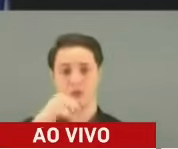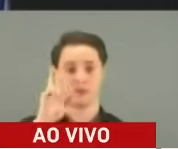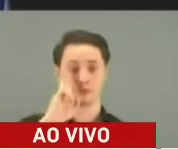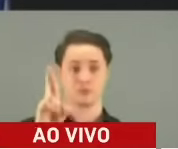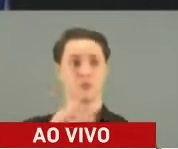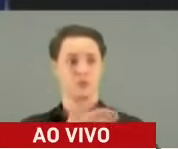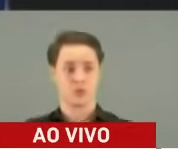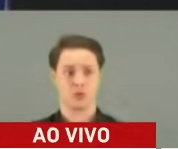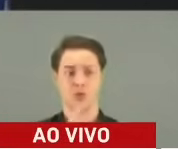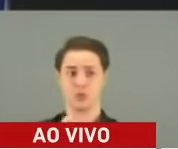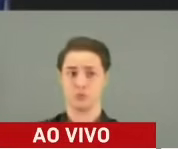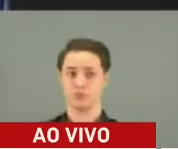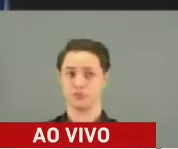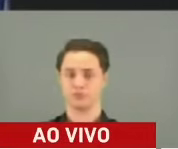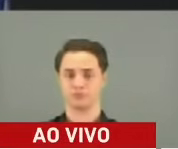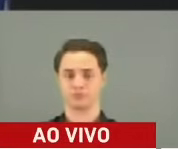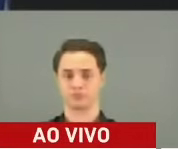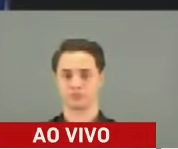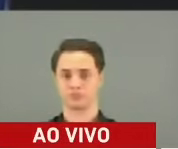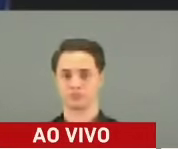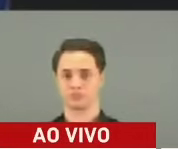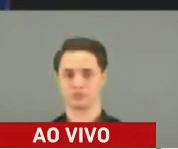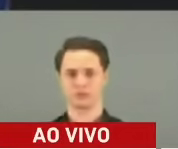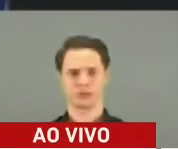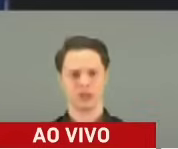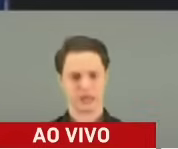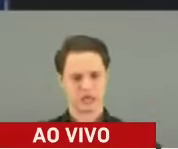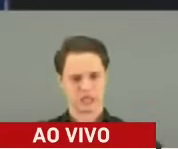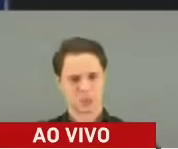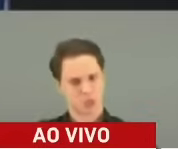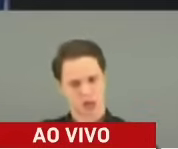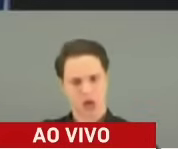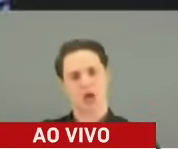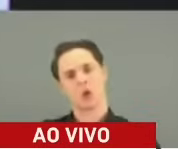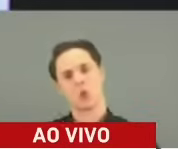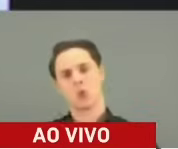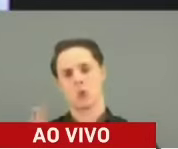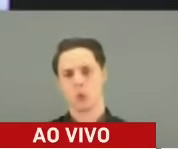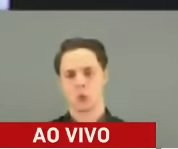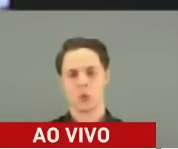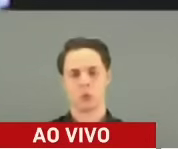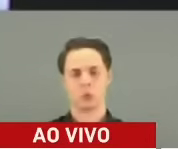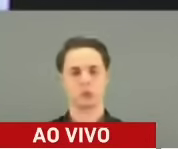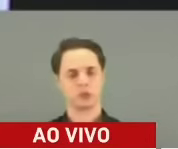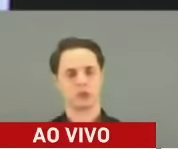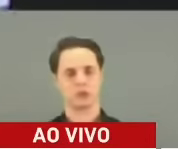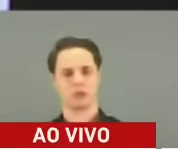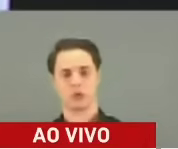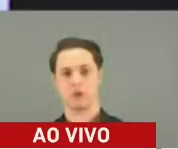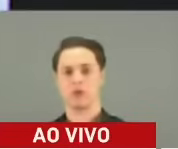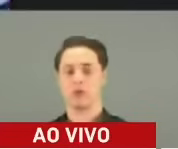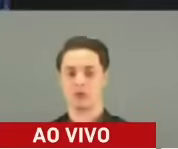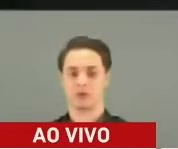de Gabinete de Segurança Institucional, GSI, Augusto Heleno. Inclusive, já dura algumas horas,